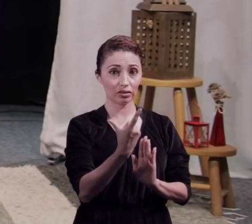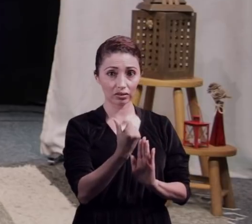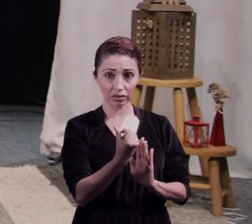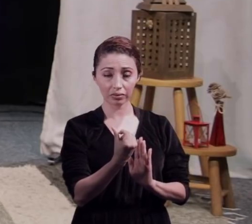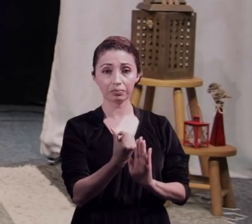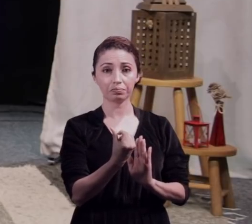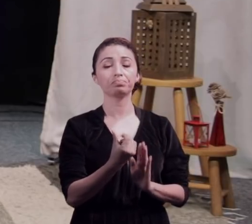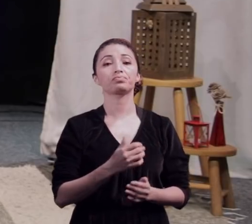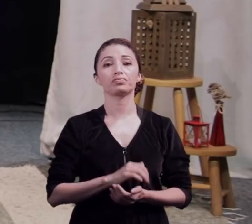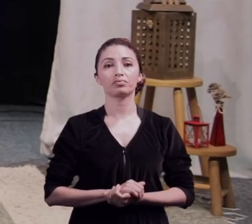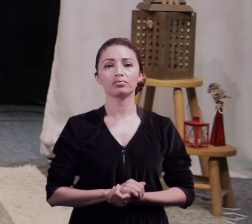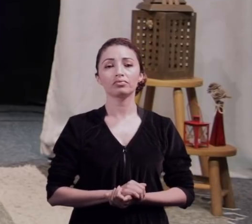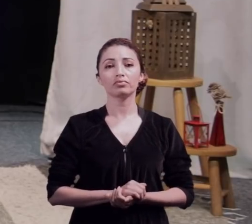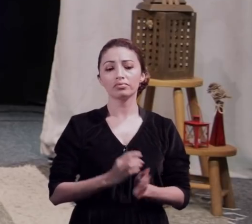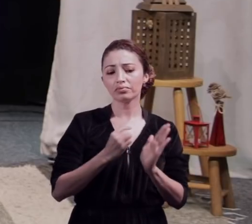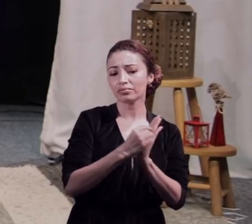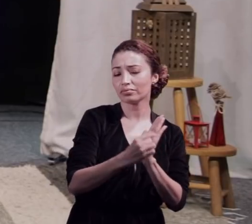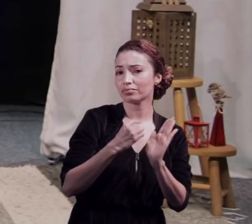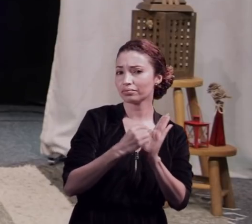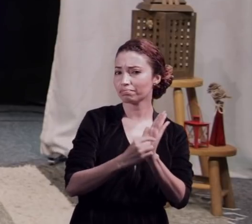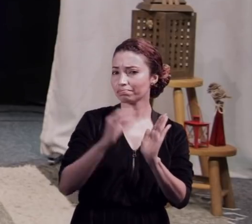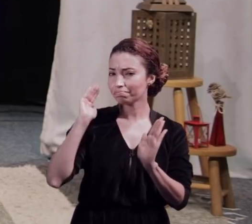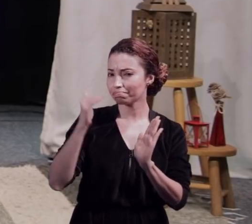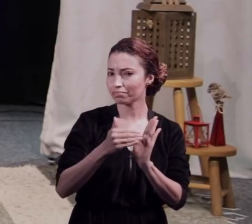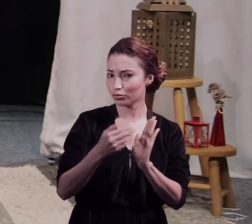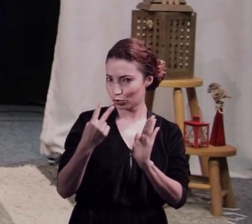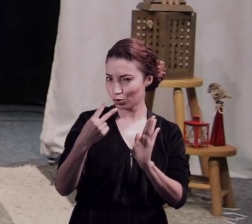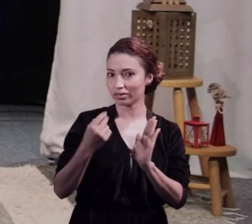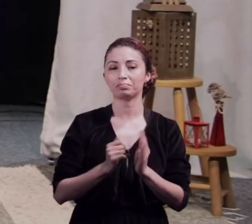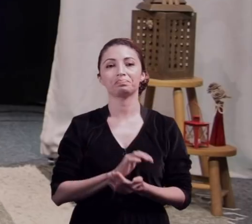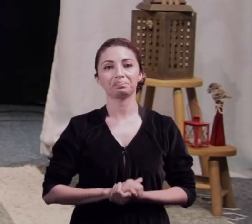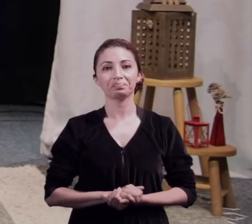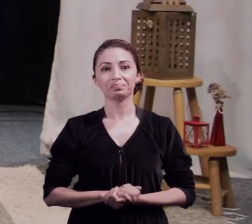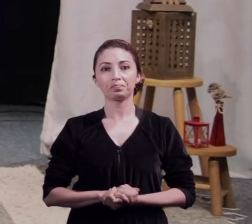16, dois versículos específicos na Palavra.